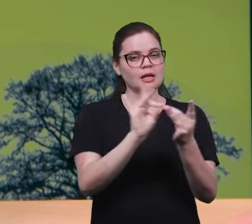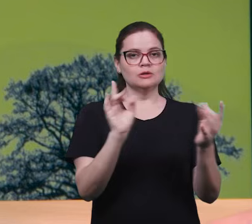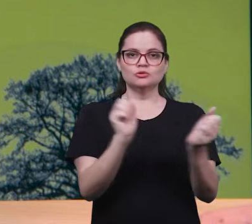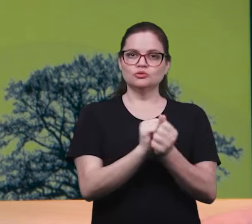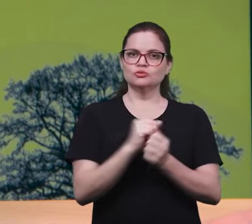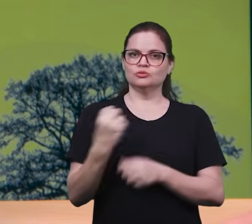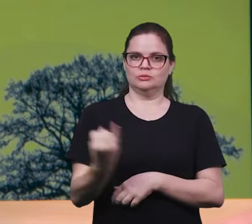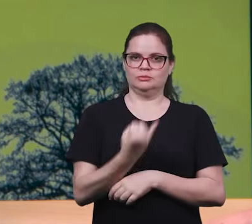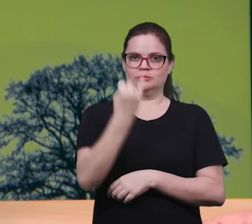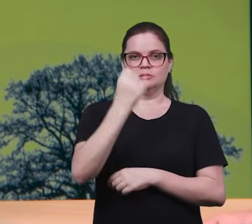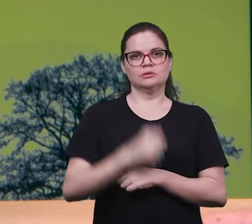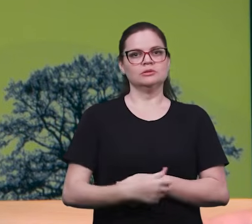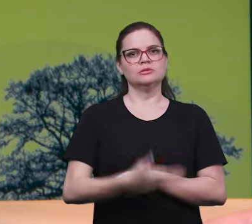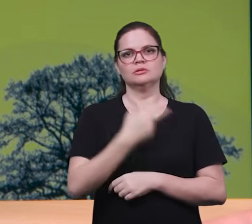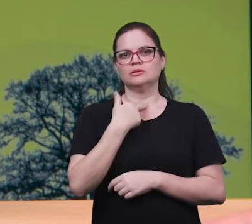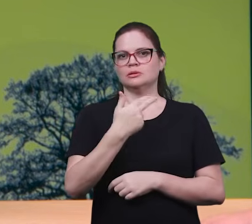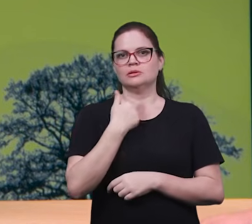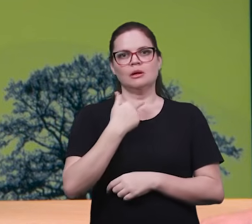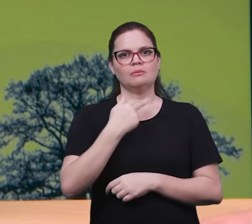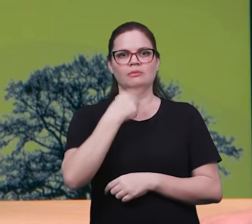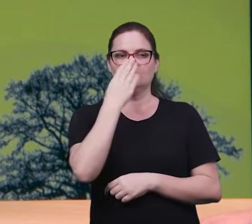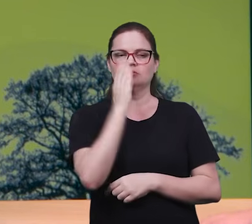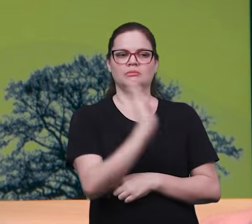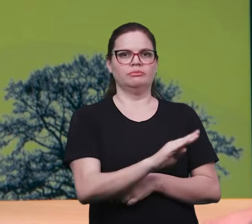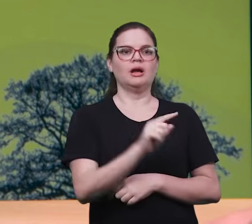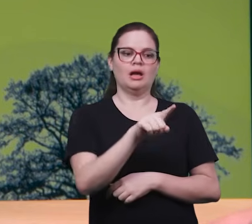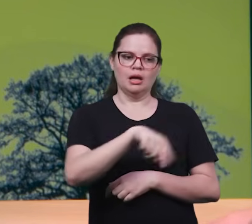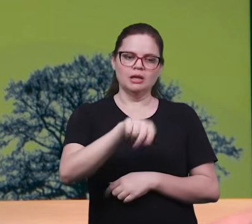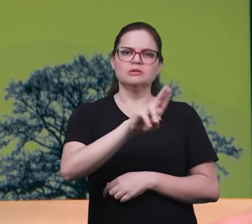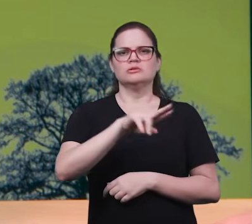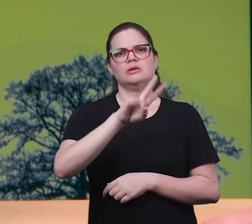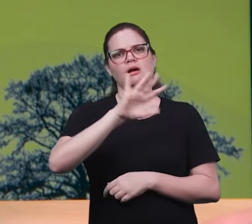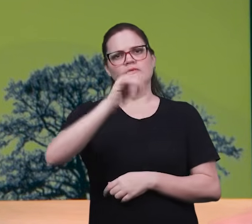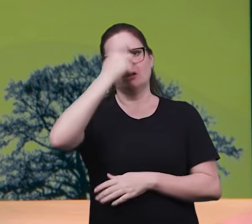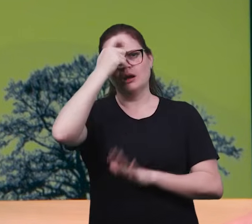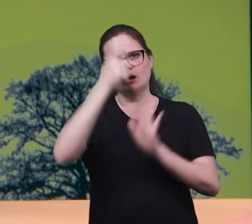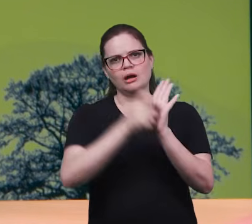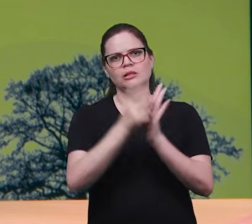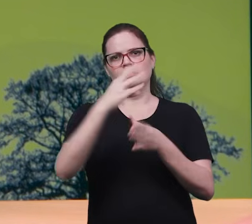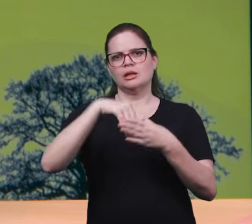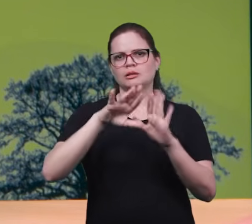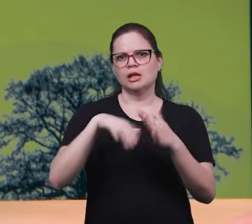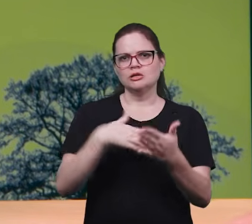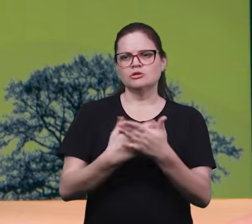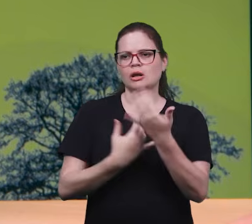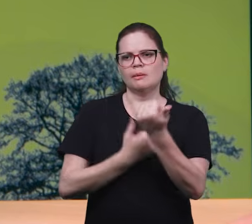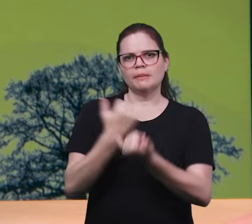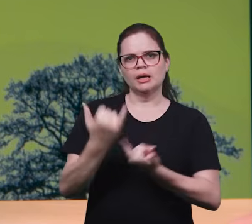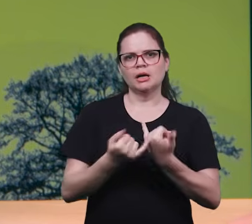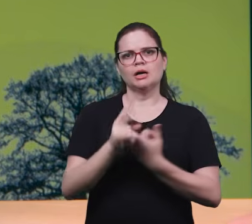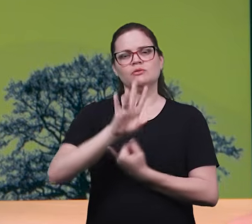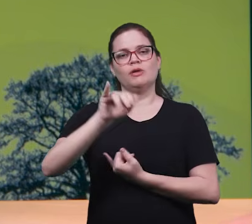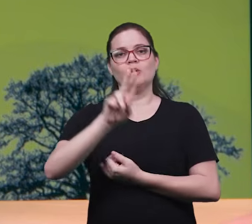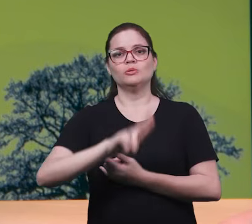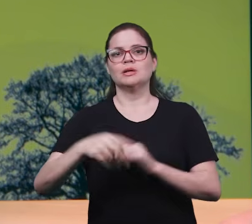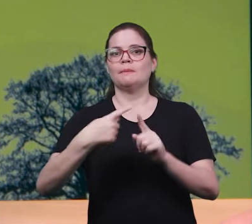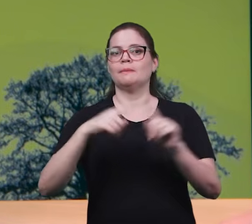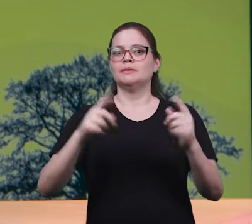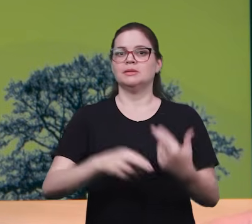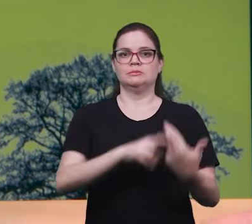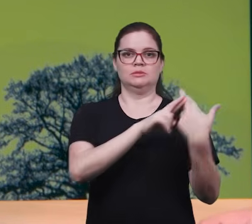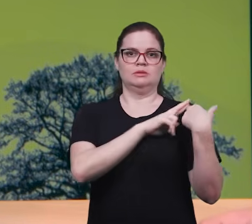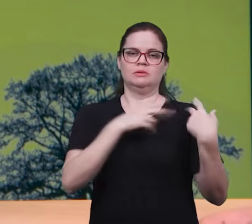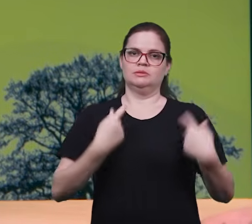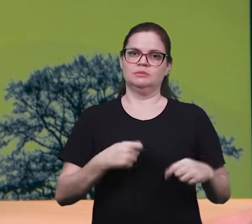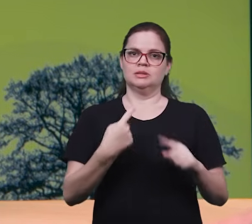muito importante, não tem como fugir disso. Eles vão utilizar na escola, nas brincadeiras com os colegas, mas sempre com muita responsabilidade, porque as